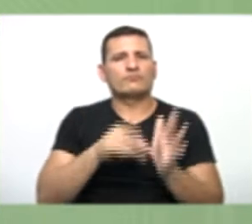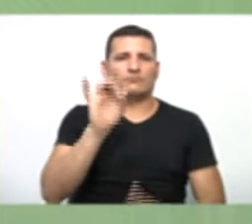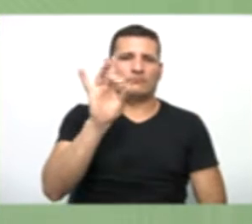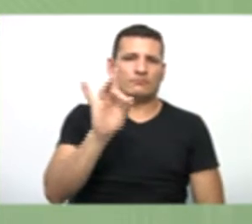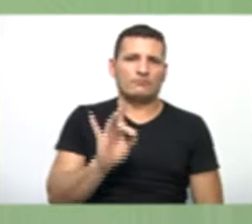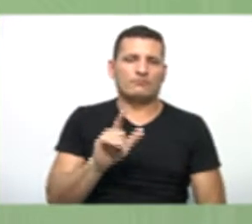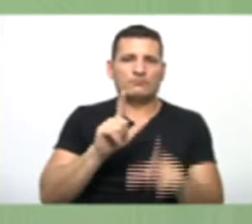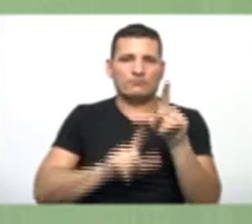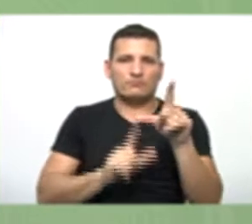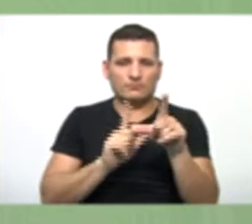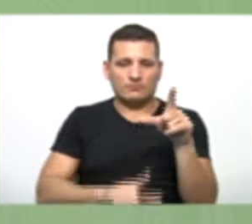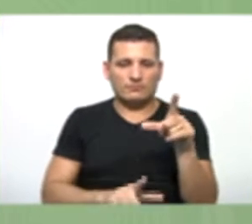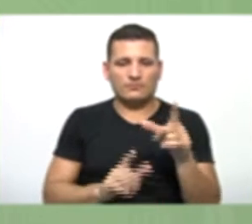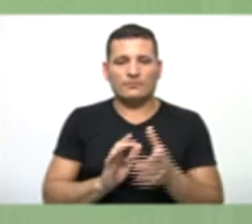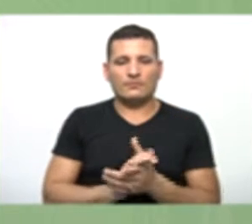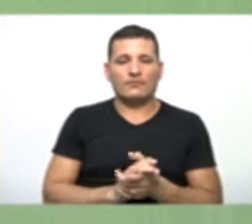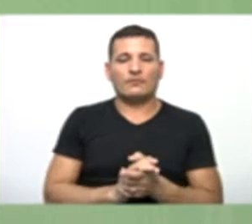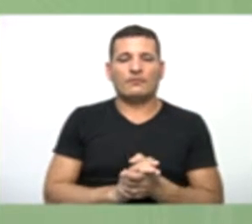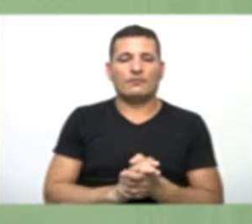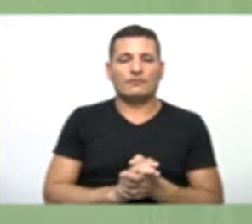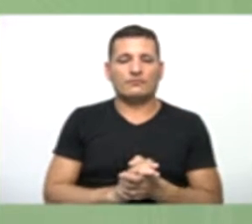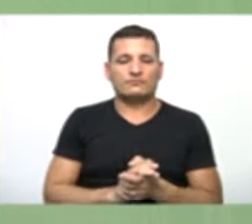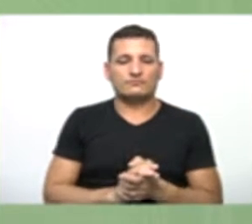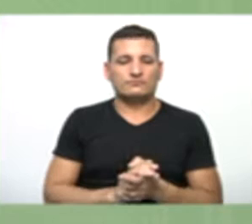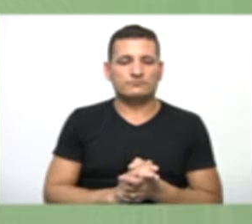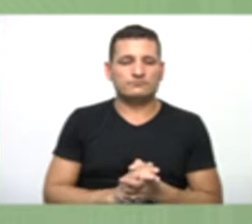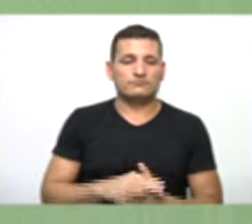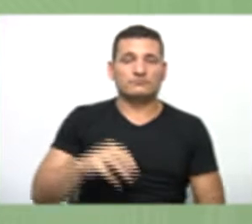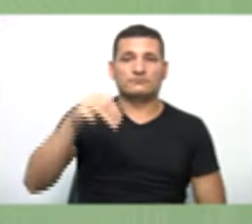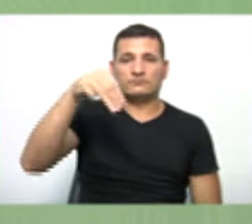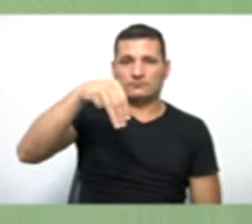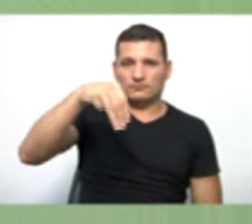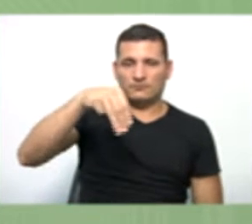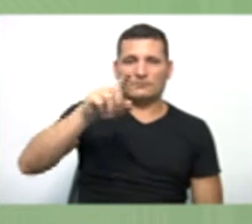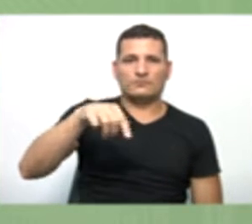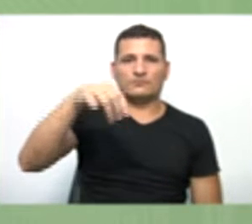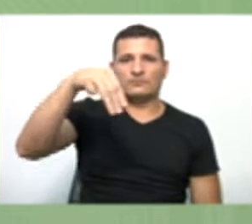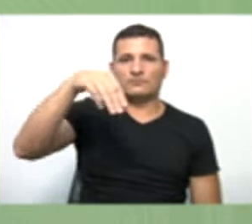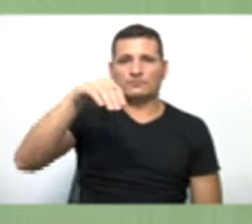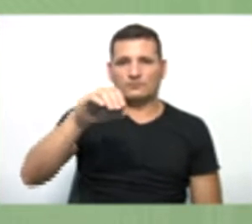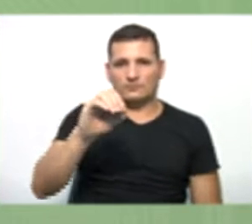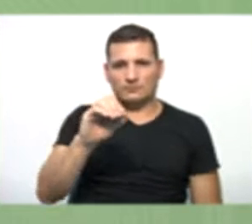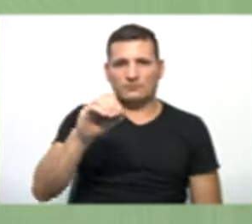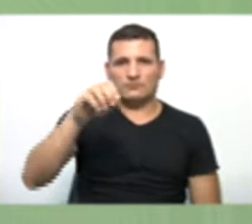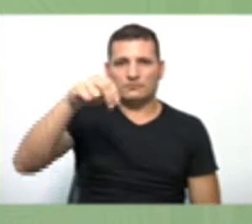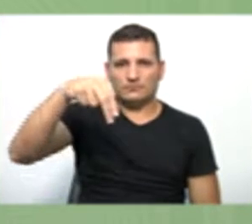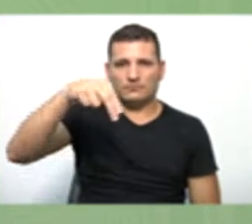cada letrinha dessa? O M é o montante, né? O montante é aquele valor